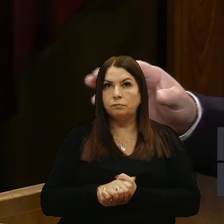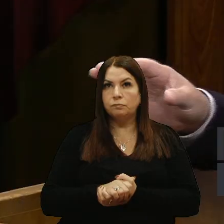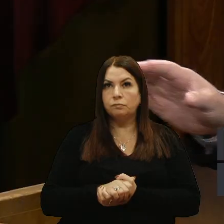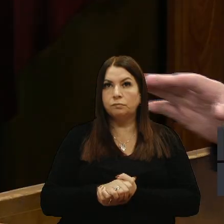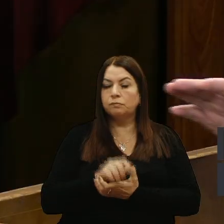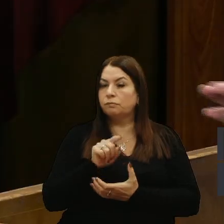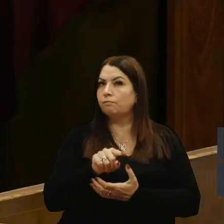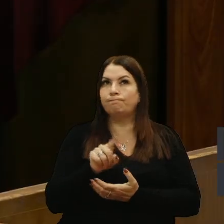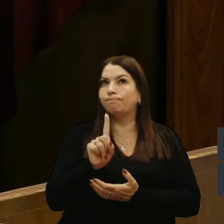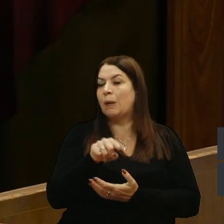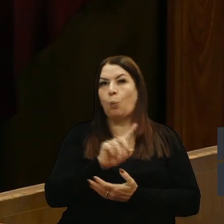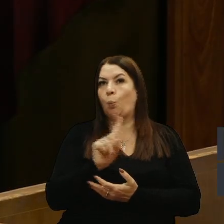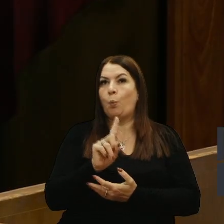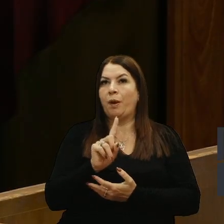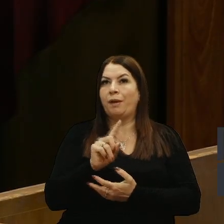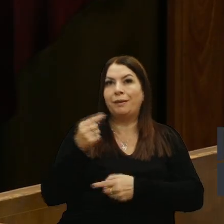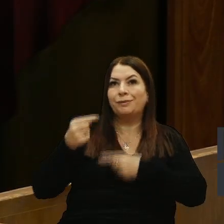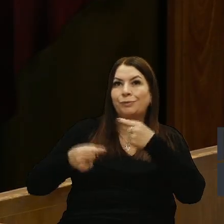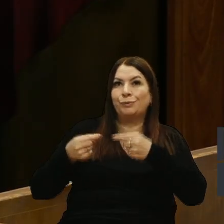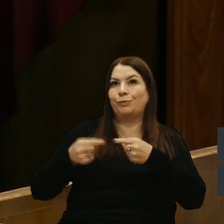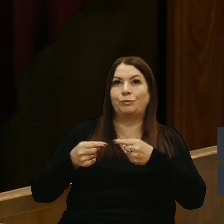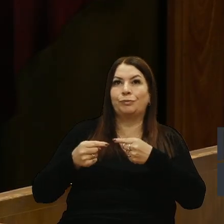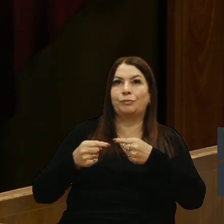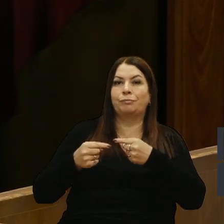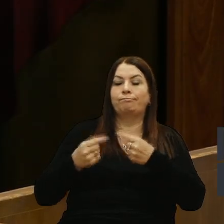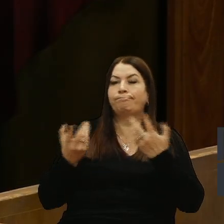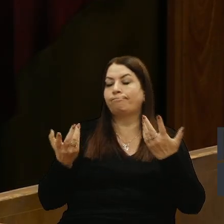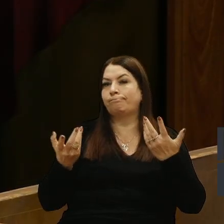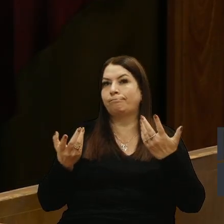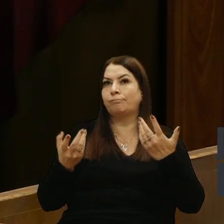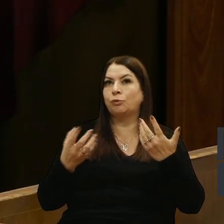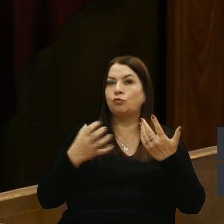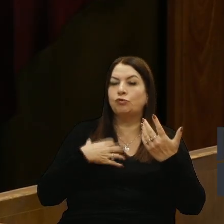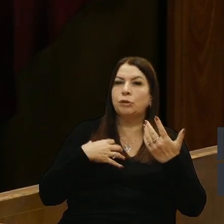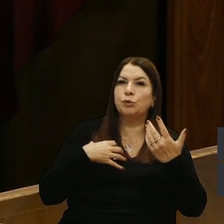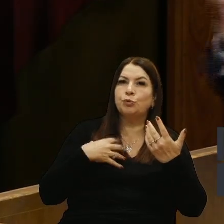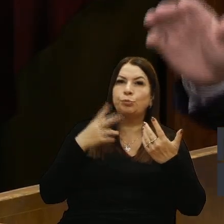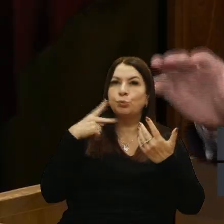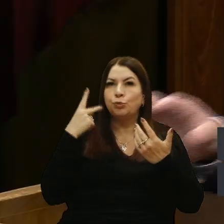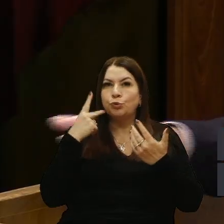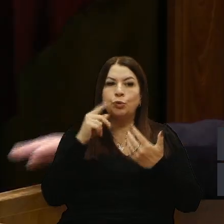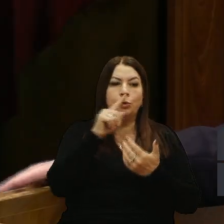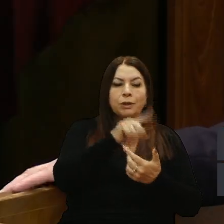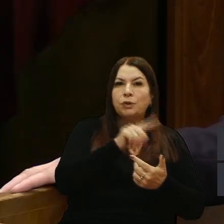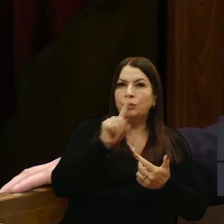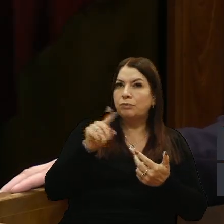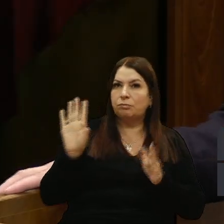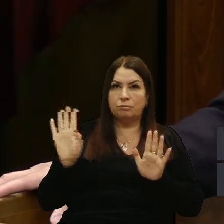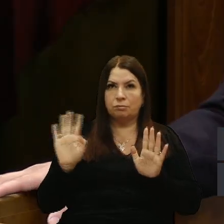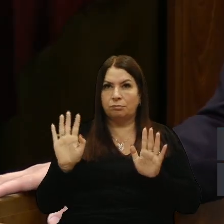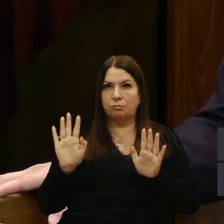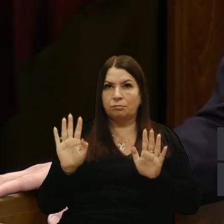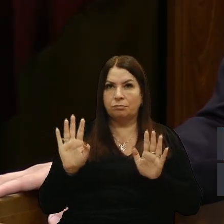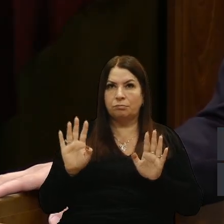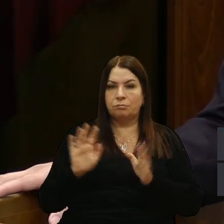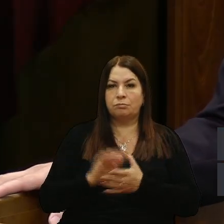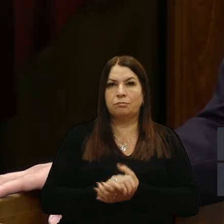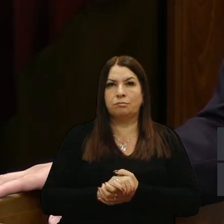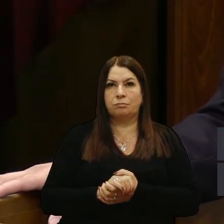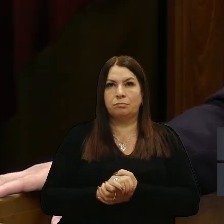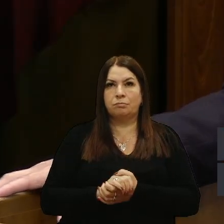E isso não é nenhuma discussão de tom político ou isso ou aquilo, bem pelo